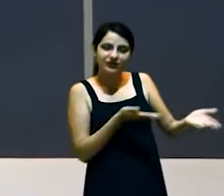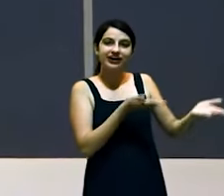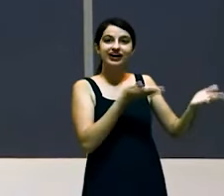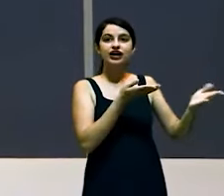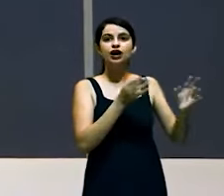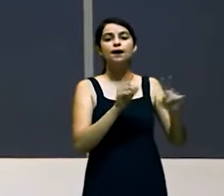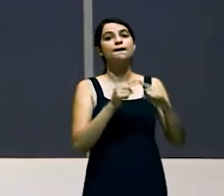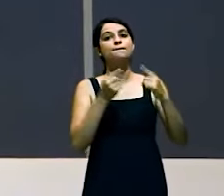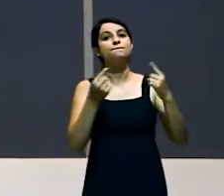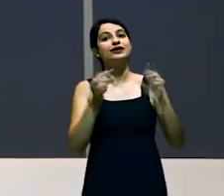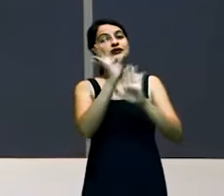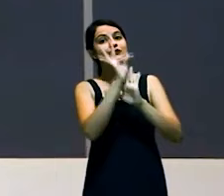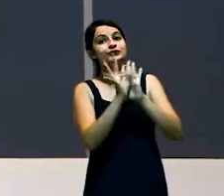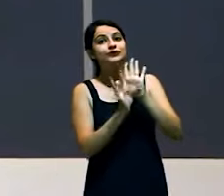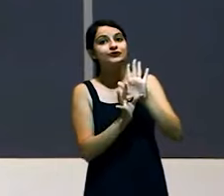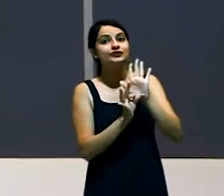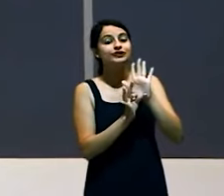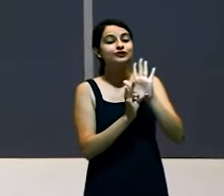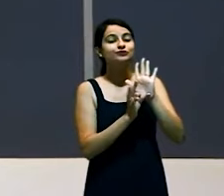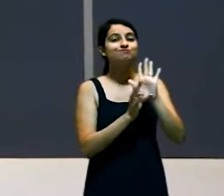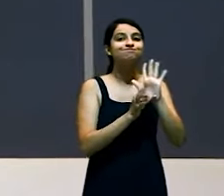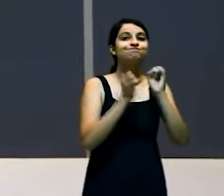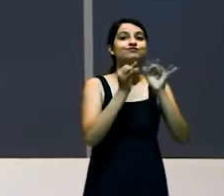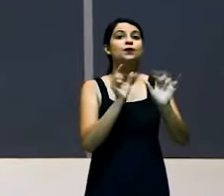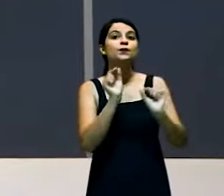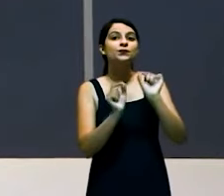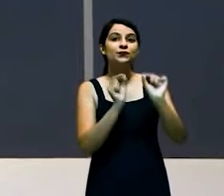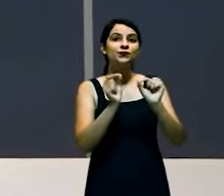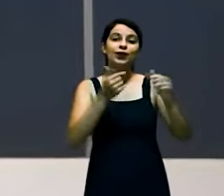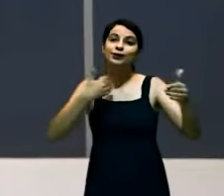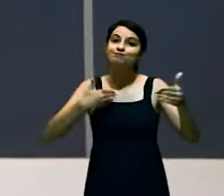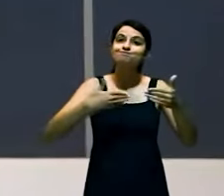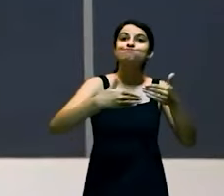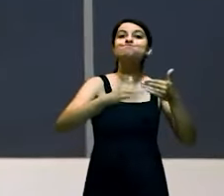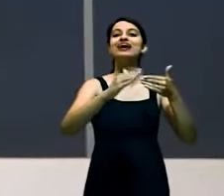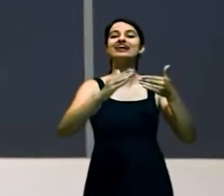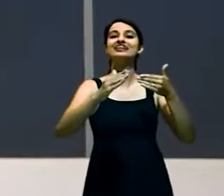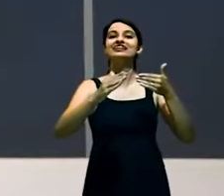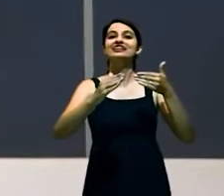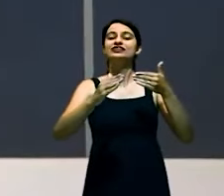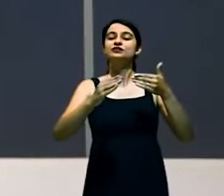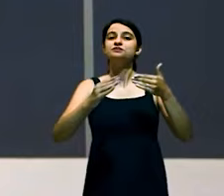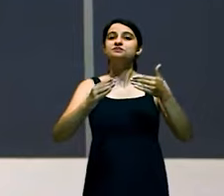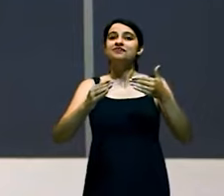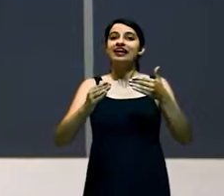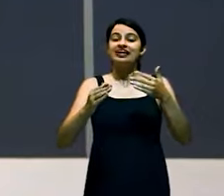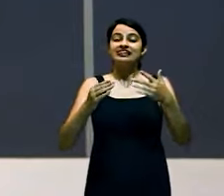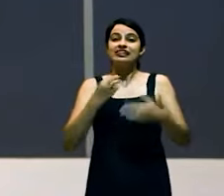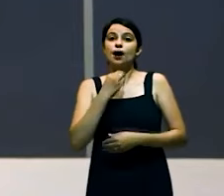Só que o texto vai nos contar que naquela euforia de Jesus na